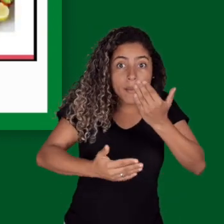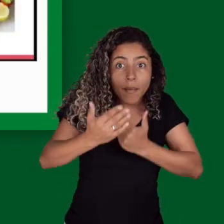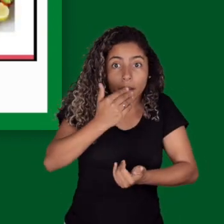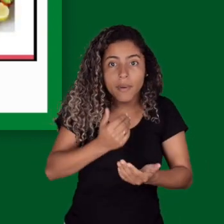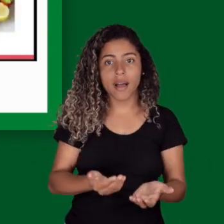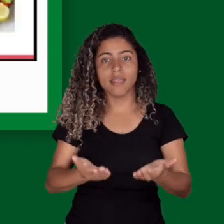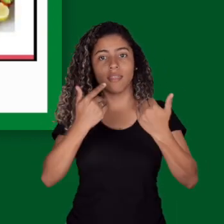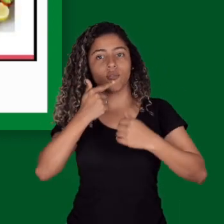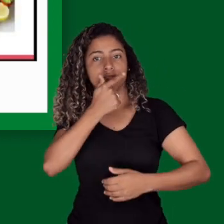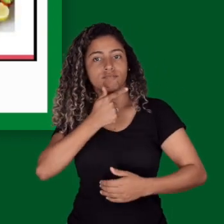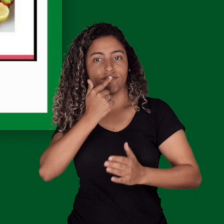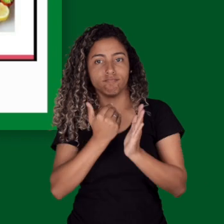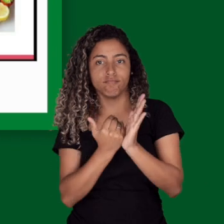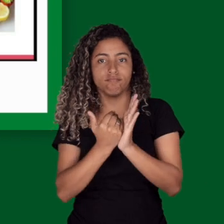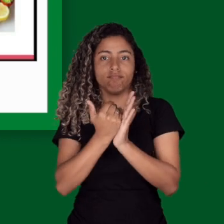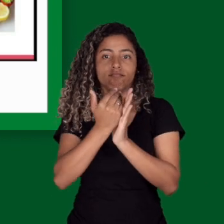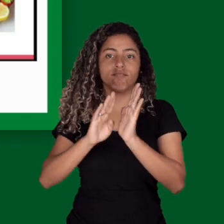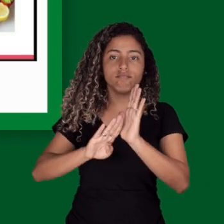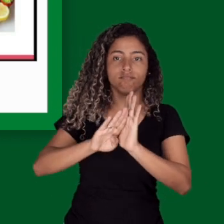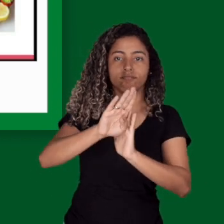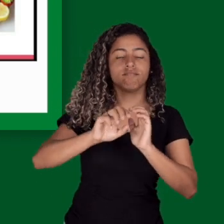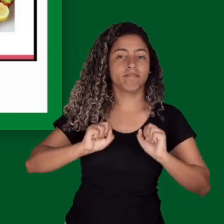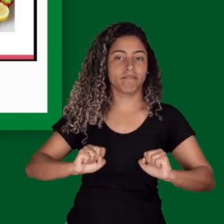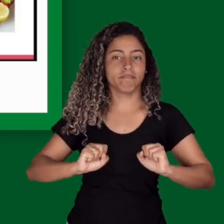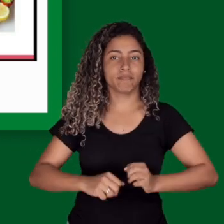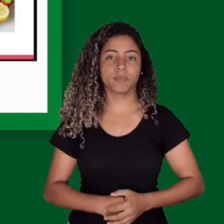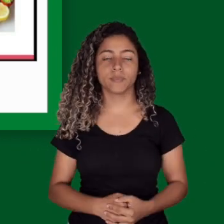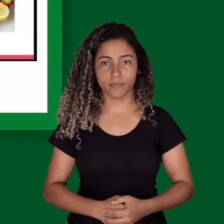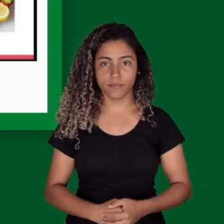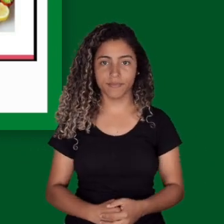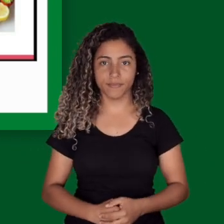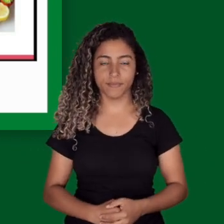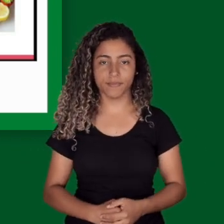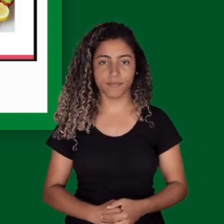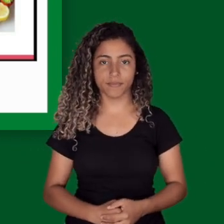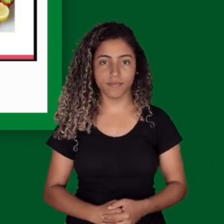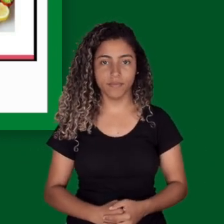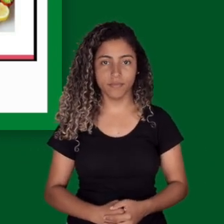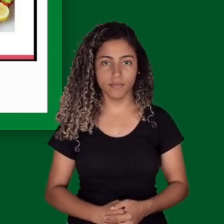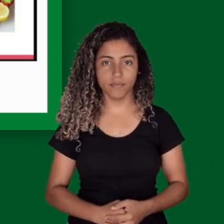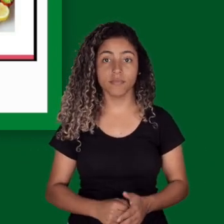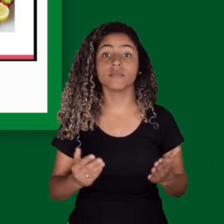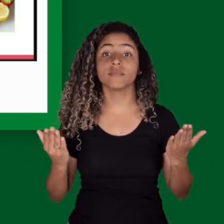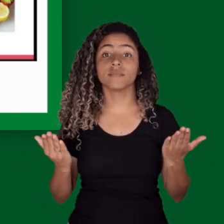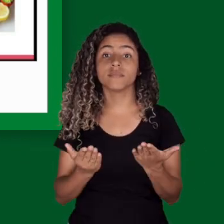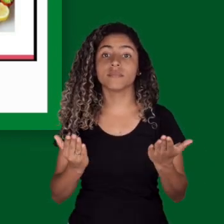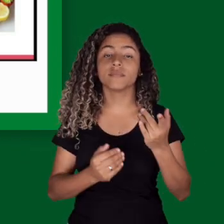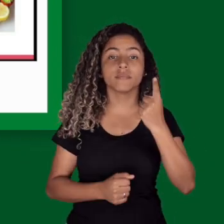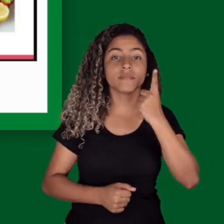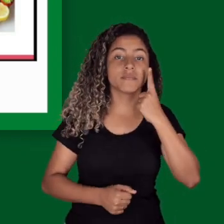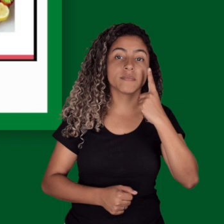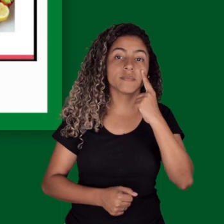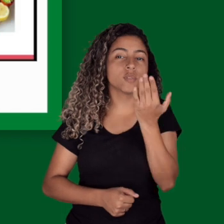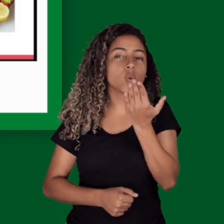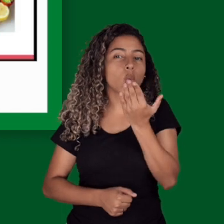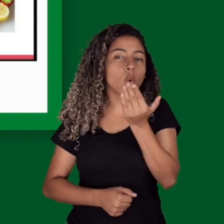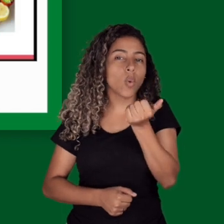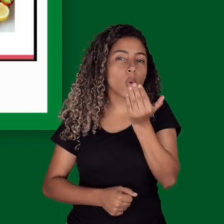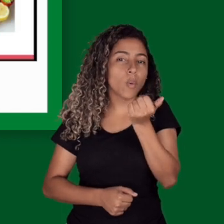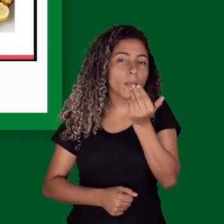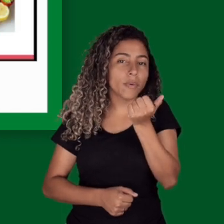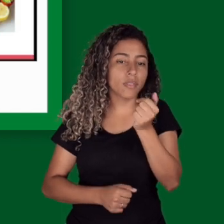Bom, então agora nós vamos ver aqui quais são os alimentos que são fonte desses nutrientes, começando pelo